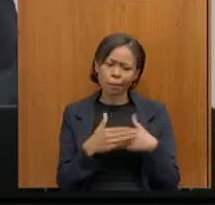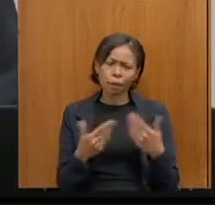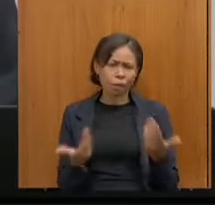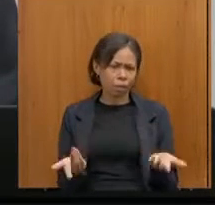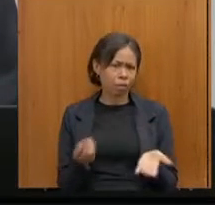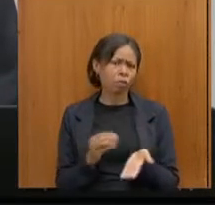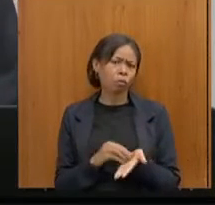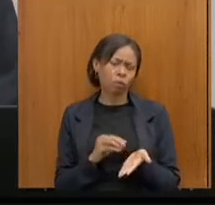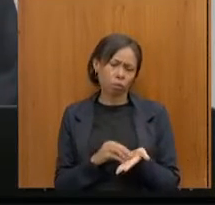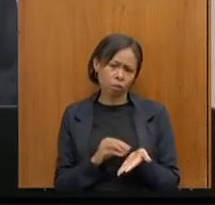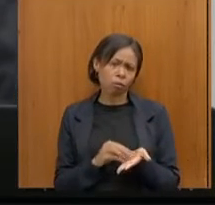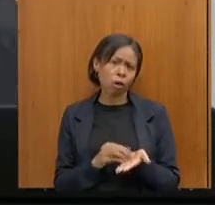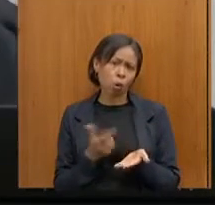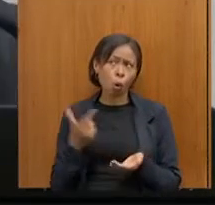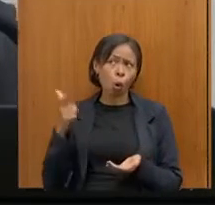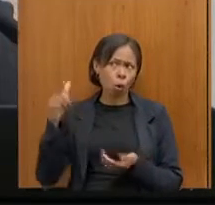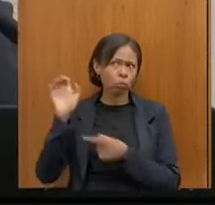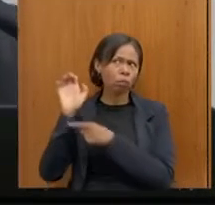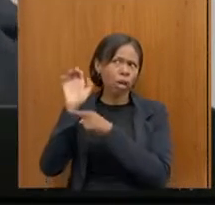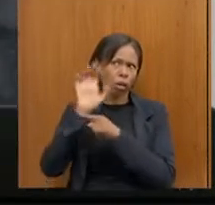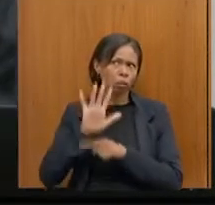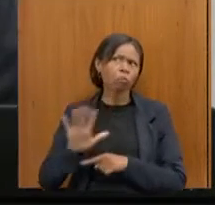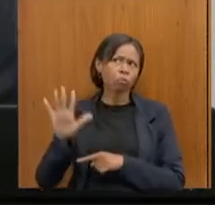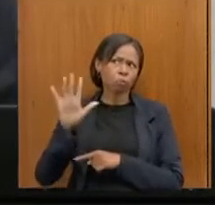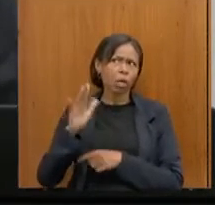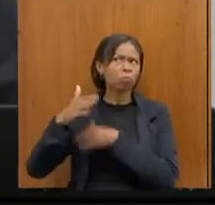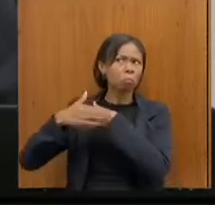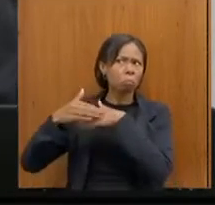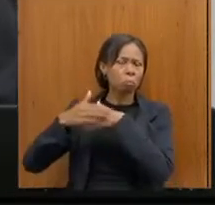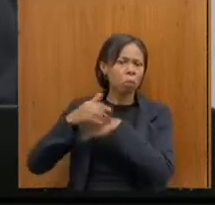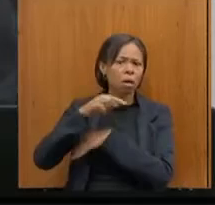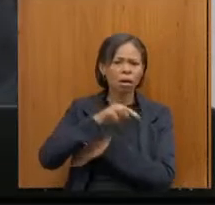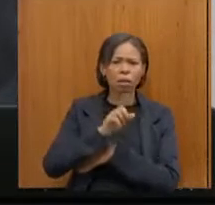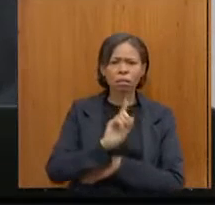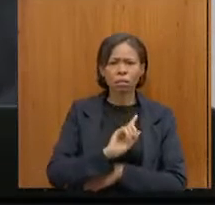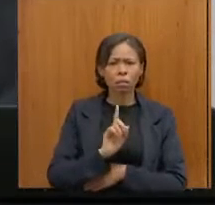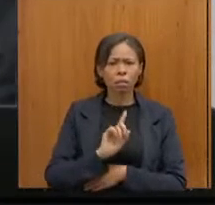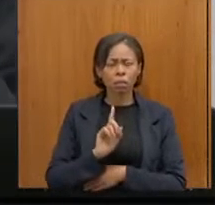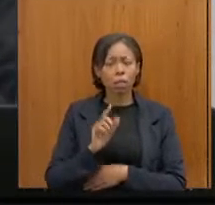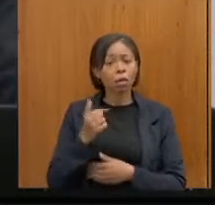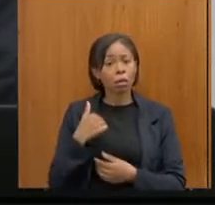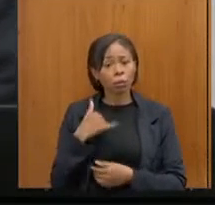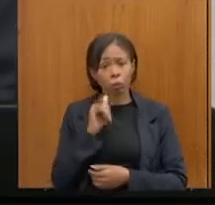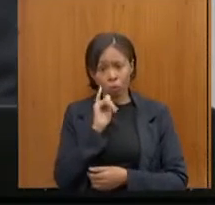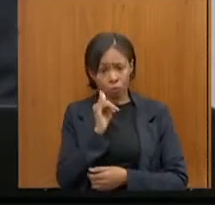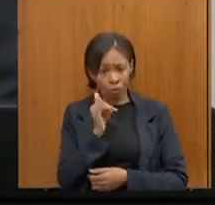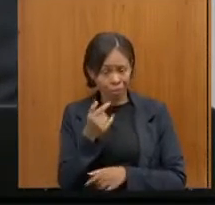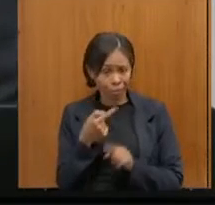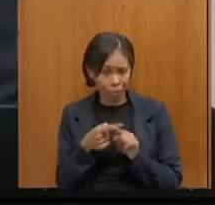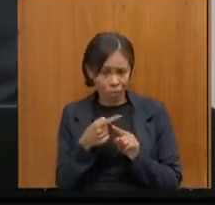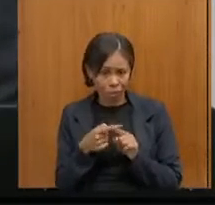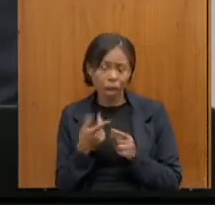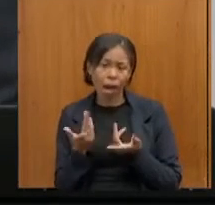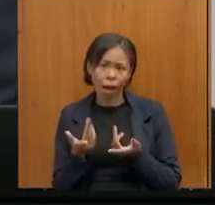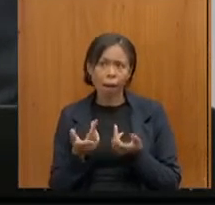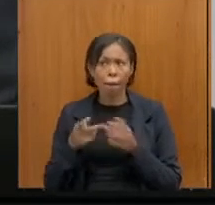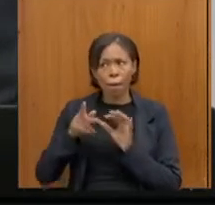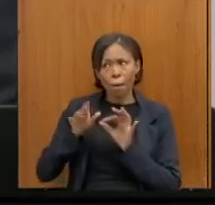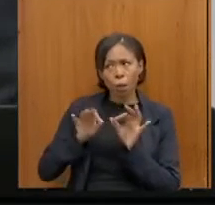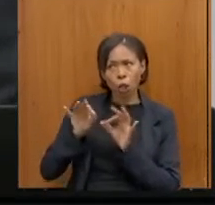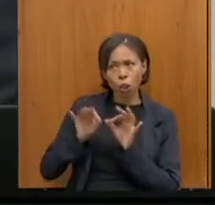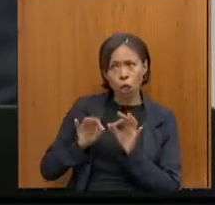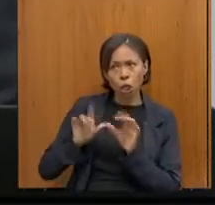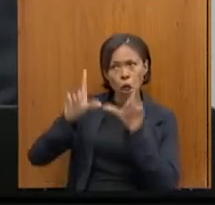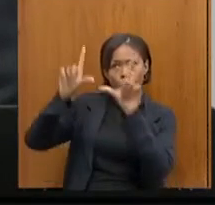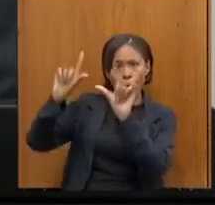vejo no estado para outras para com outras regiões e eu digo isso não é para que a gente possa ter menos projeto para outras regiões